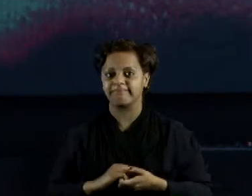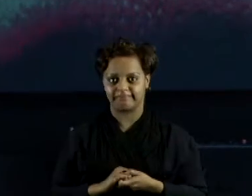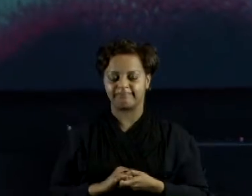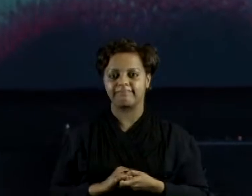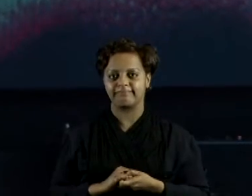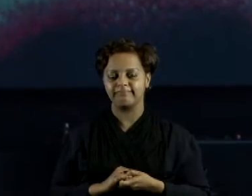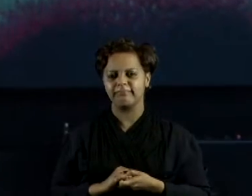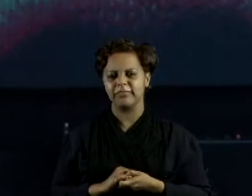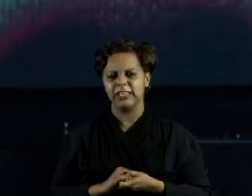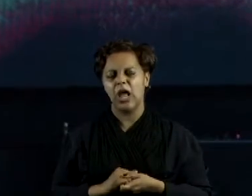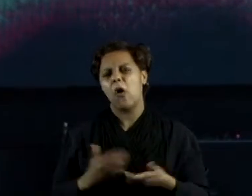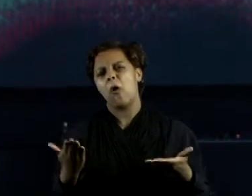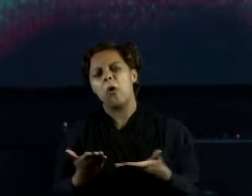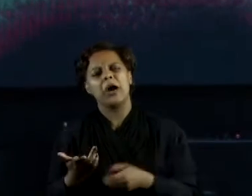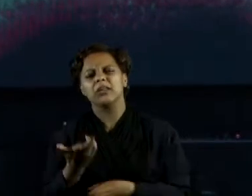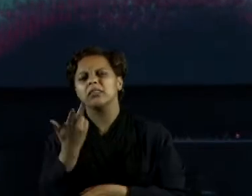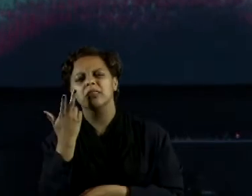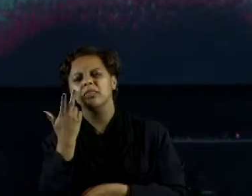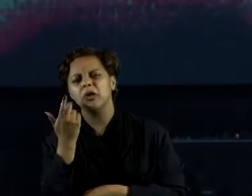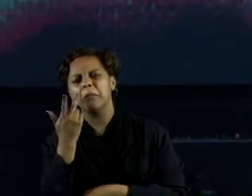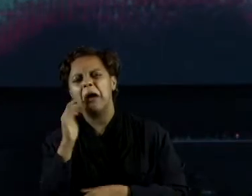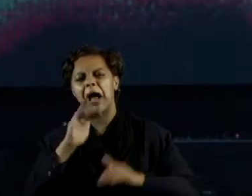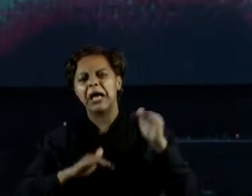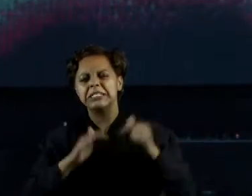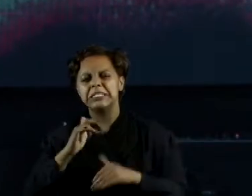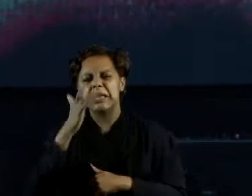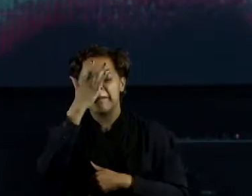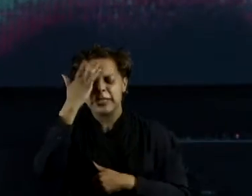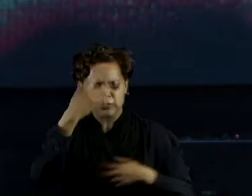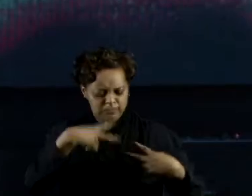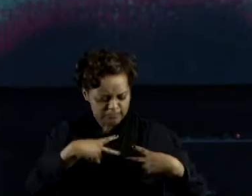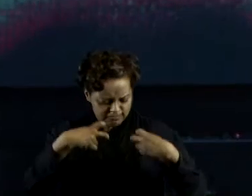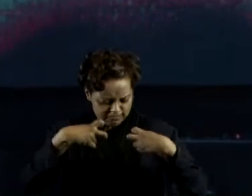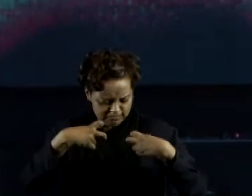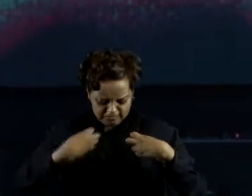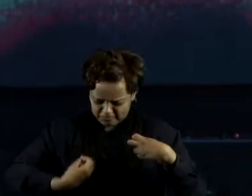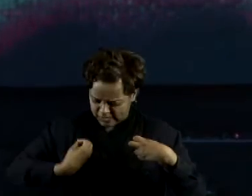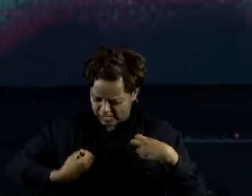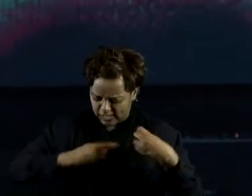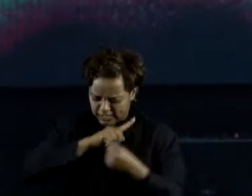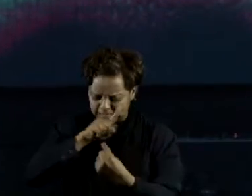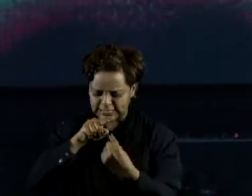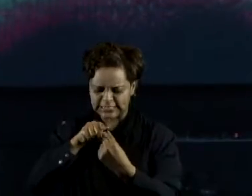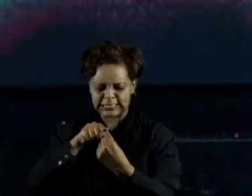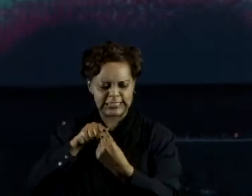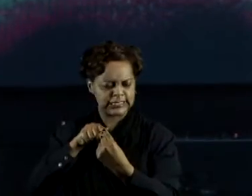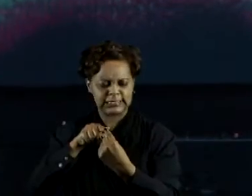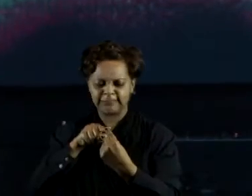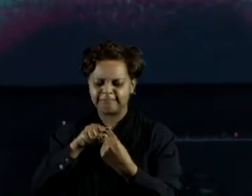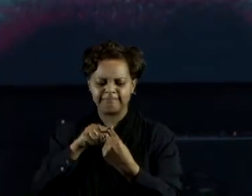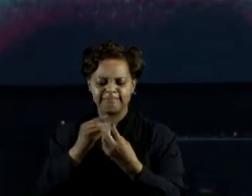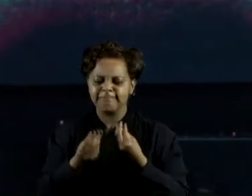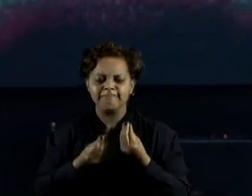comum pessoas descobrirem o seu propósito quando se dedicam.